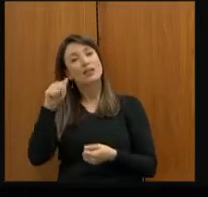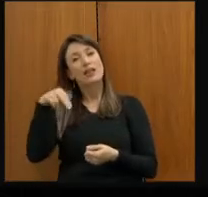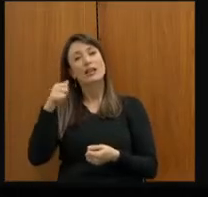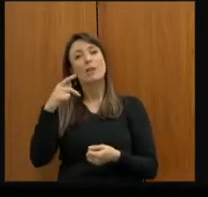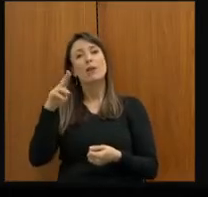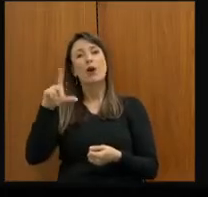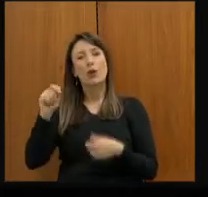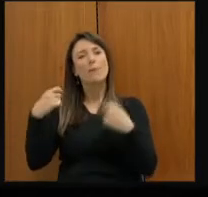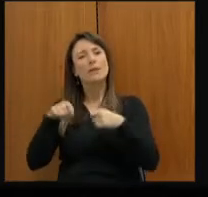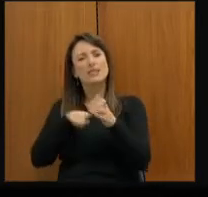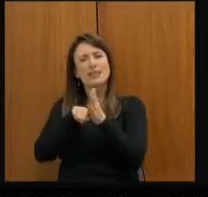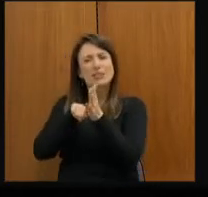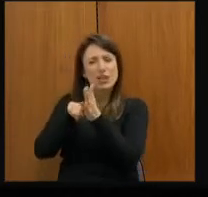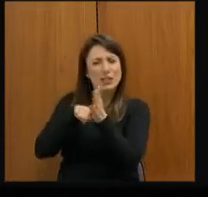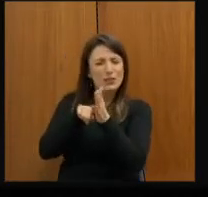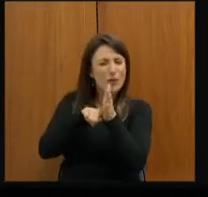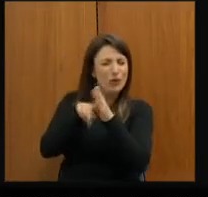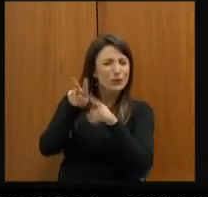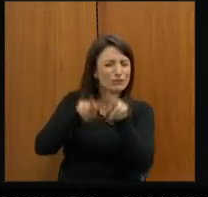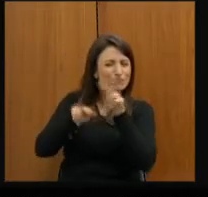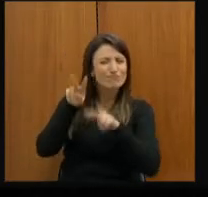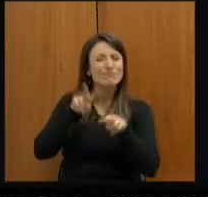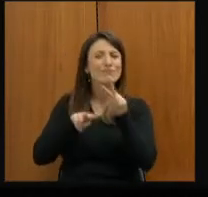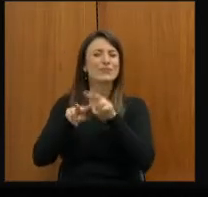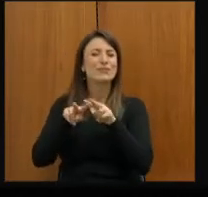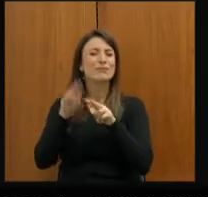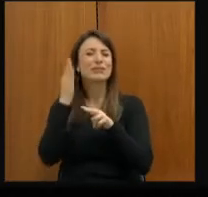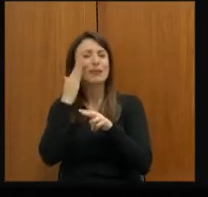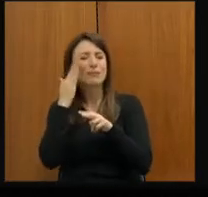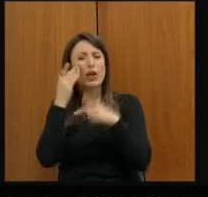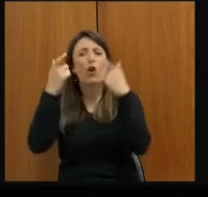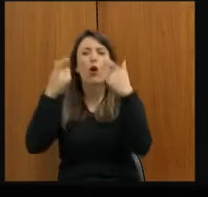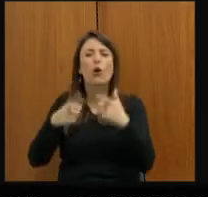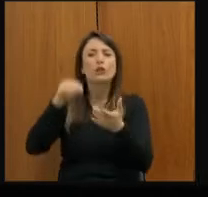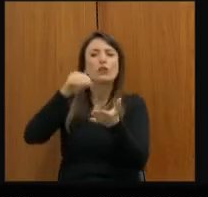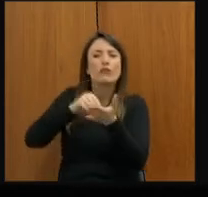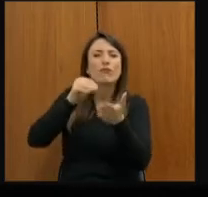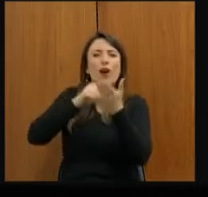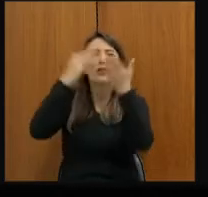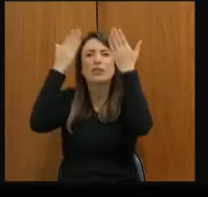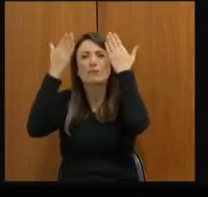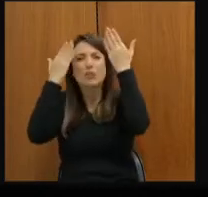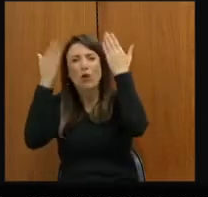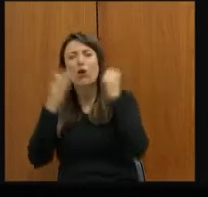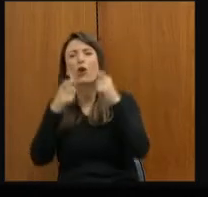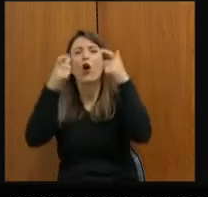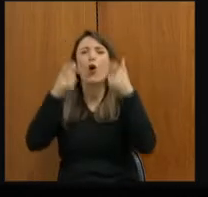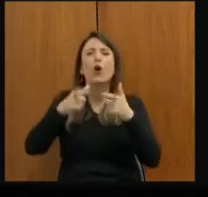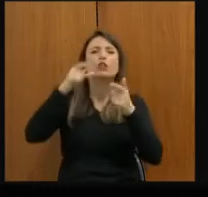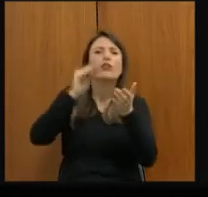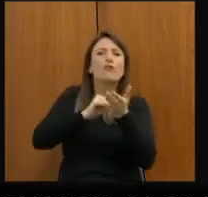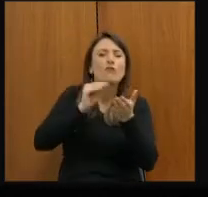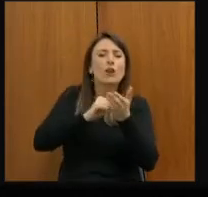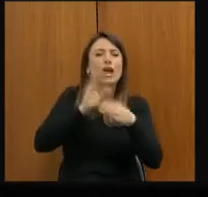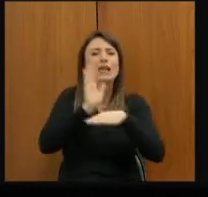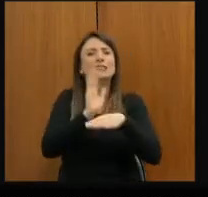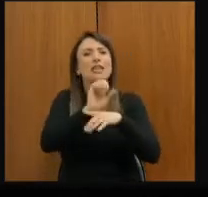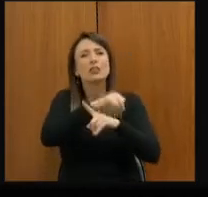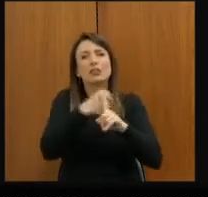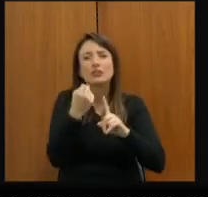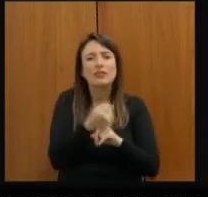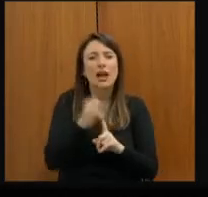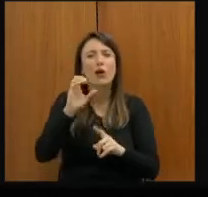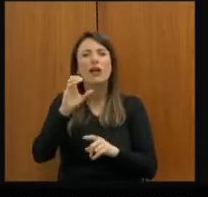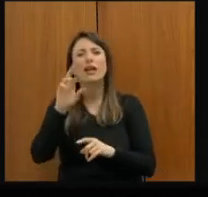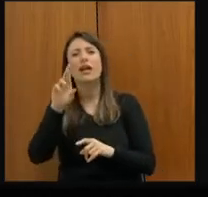detalhado para achar onde que falta psicólogo onde que falta acento social os Cras e os créditos cada